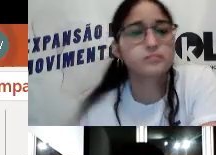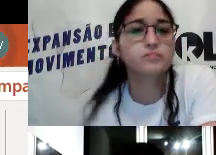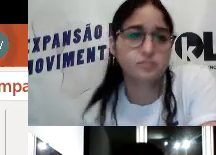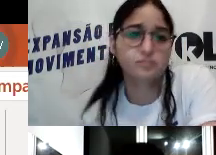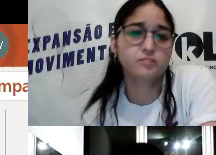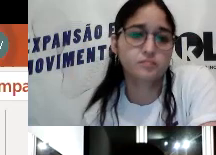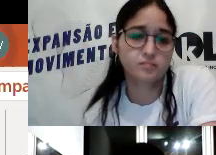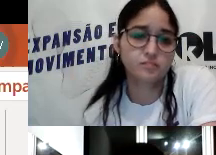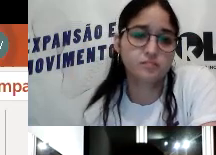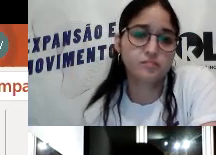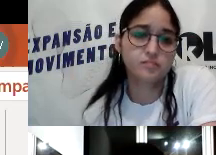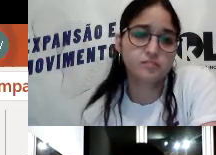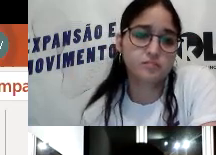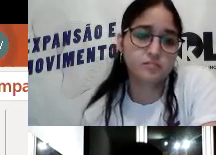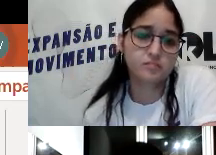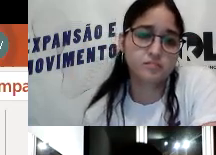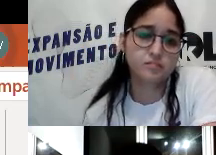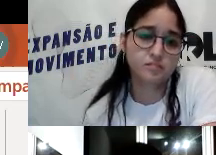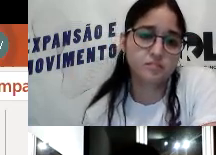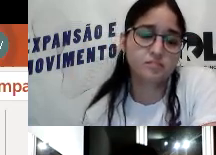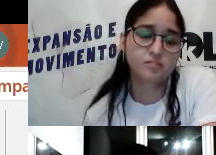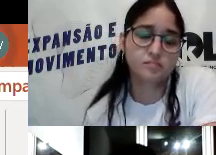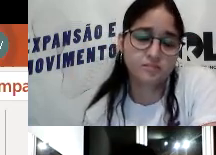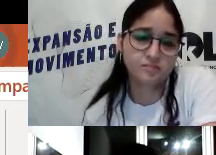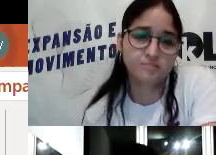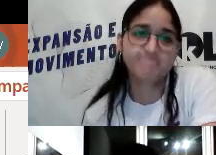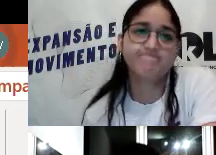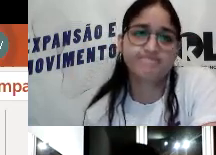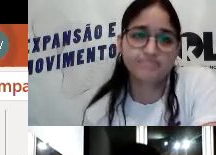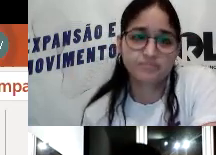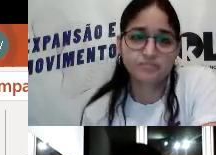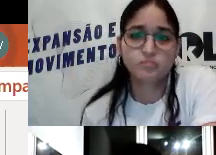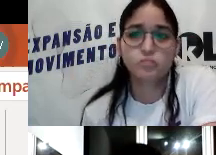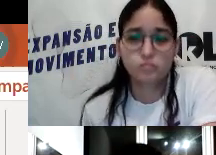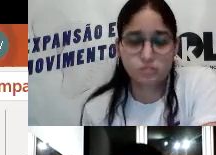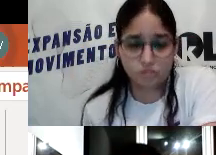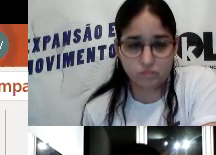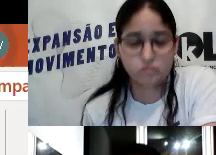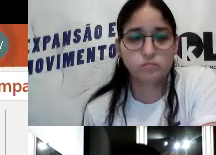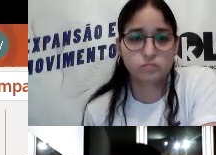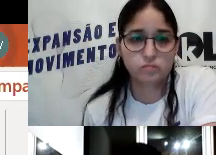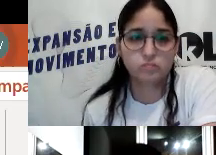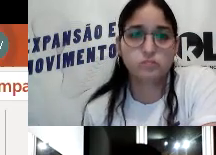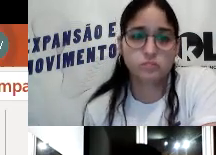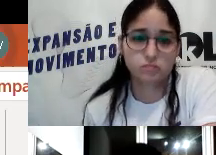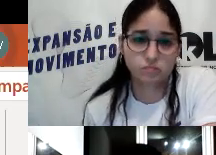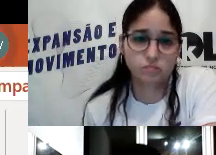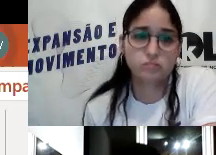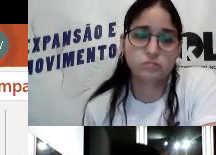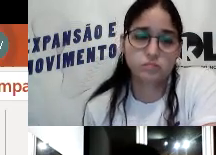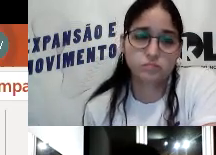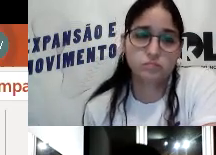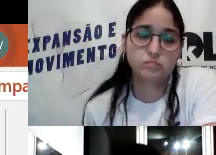lados, tentei trazer os dois lados, a comunicação positiva, adequada, e a comunicação inadequada, que infelizmente ainda é a